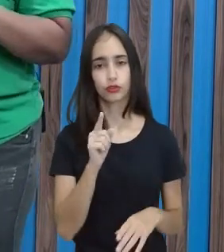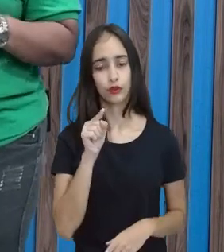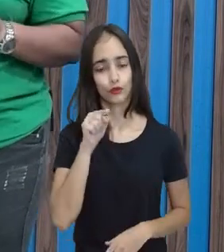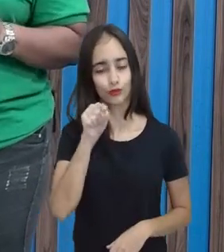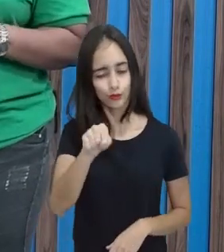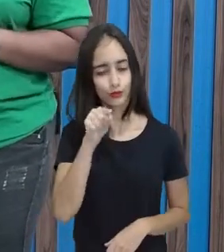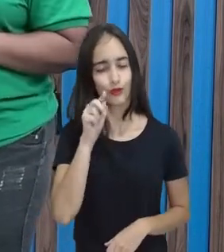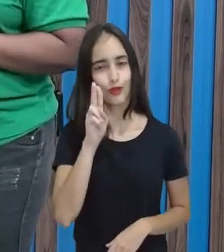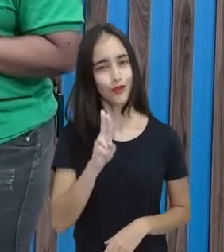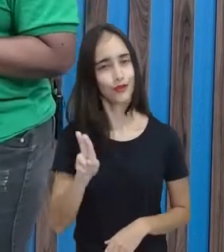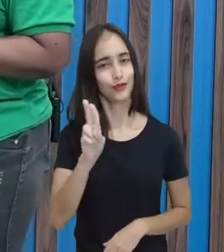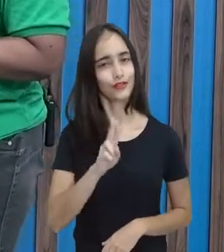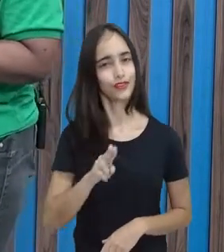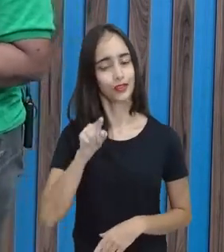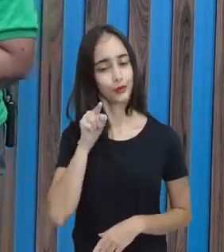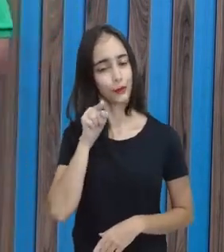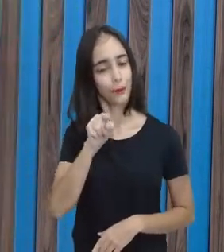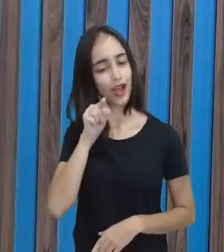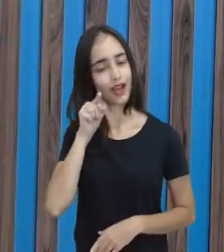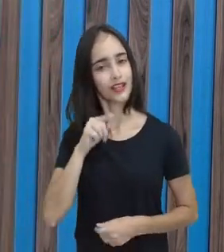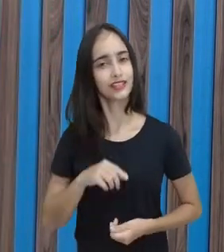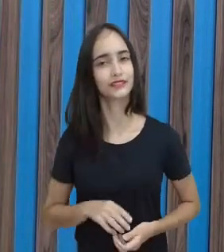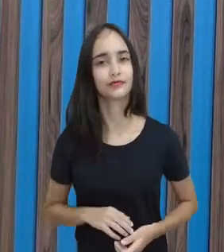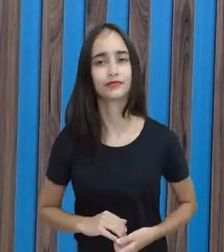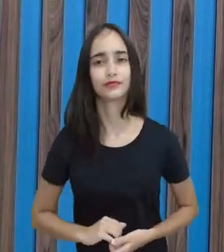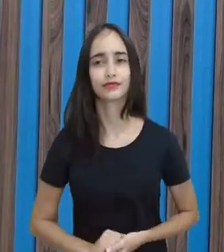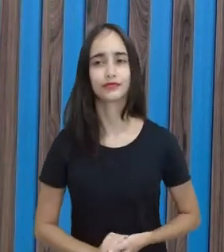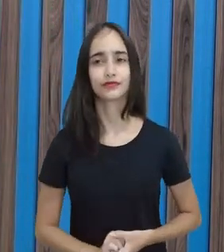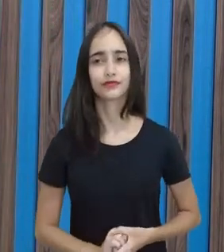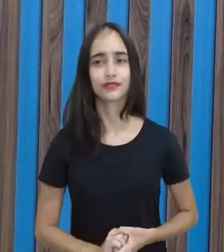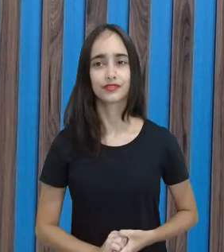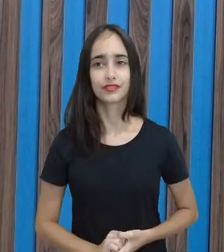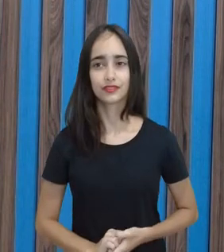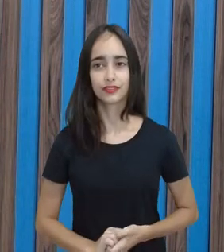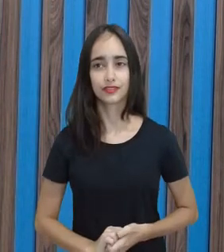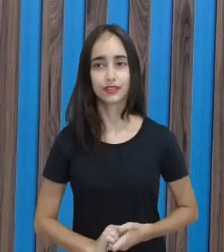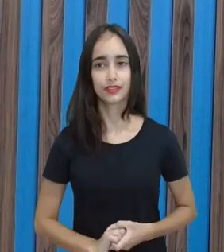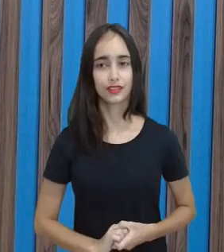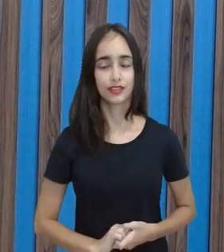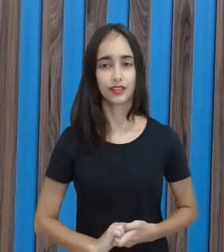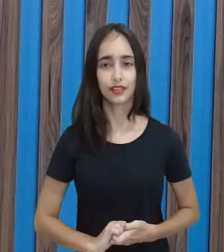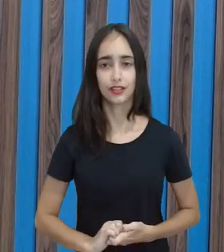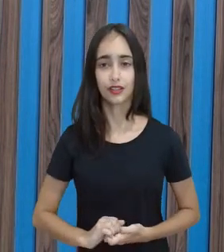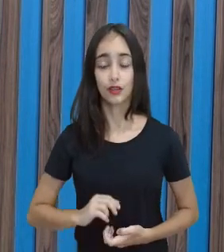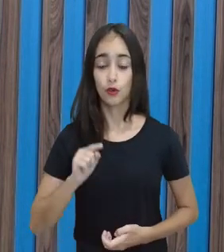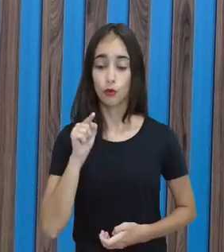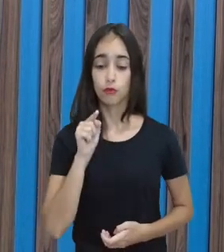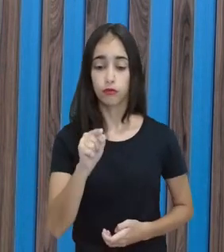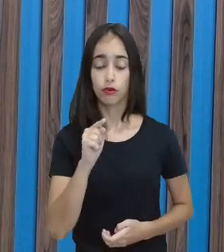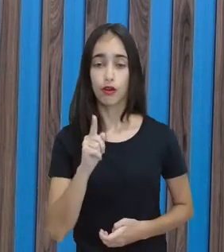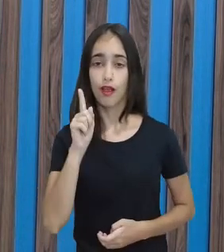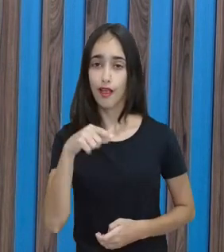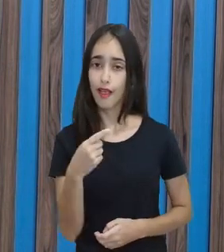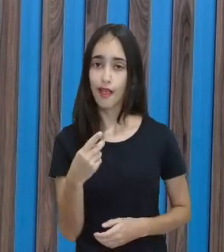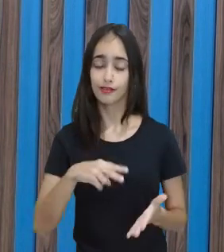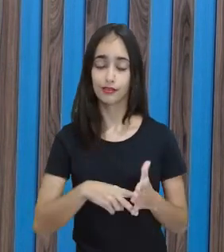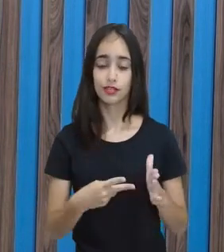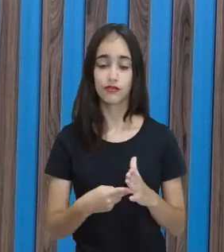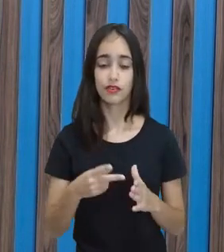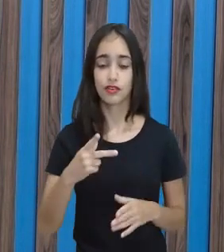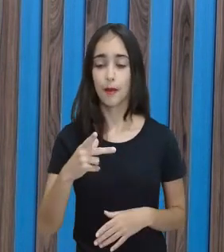Esse ponto, que é um par ordenado, aqui a gente chamou de ponto A, o